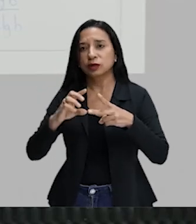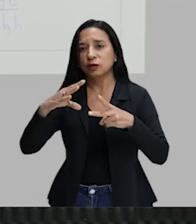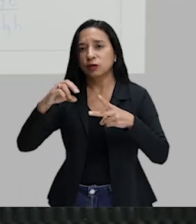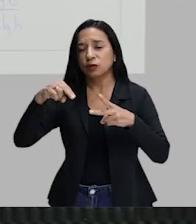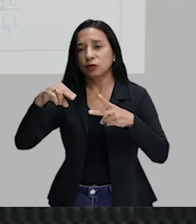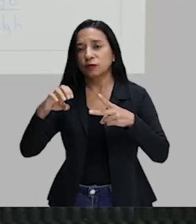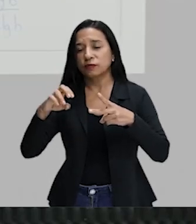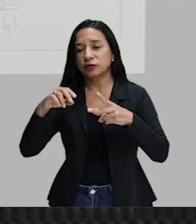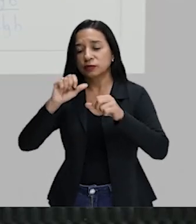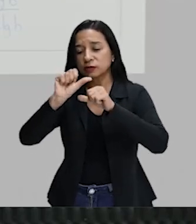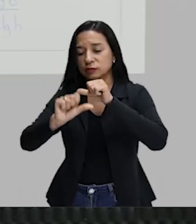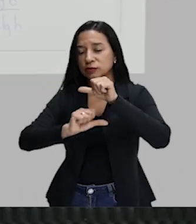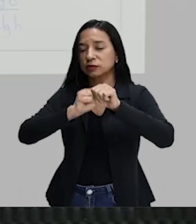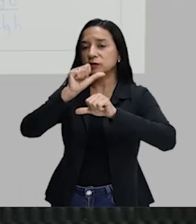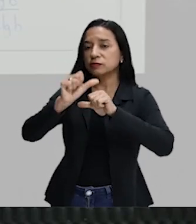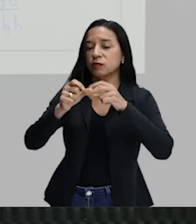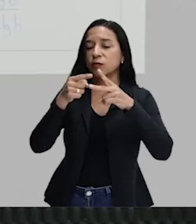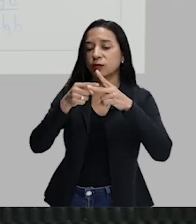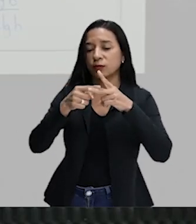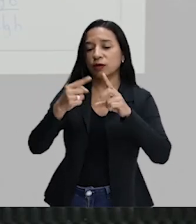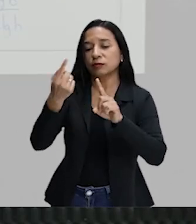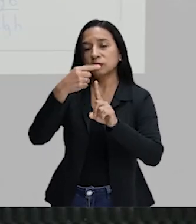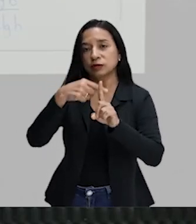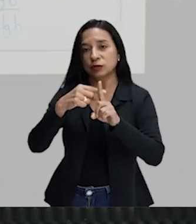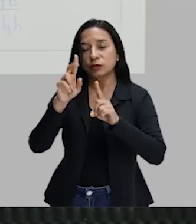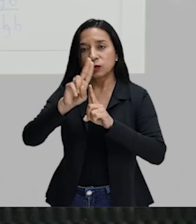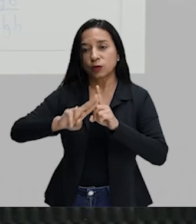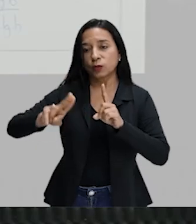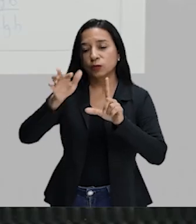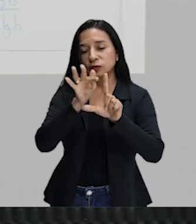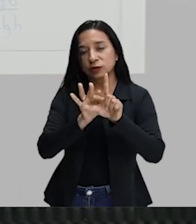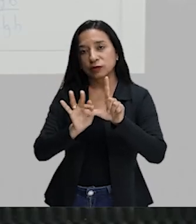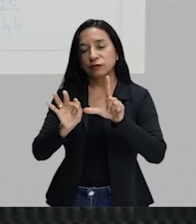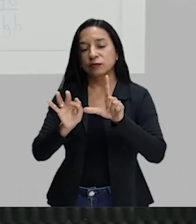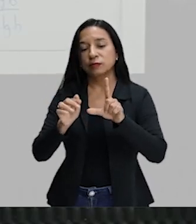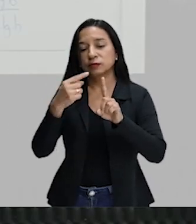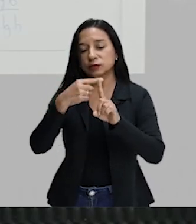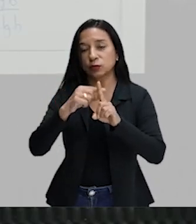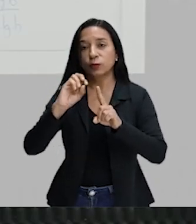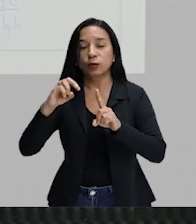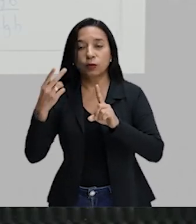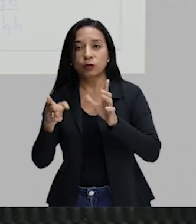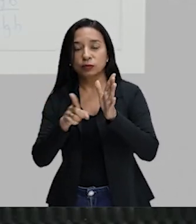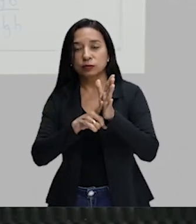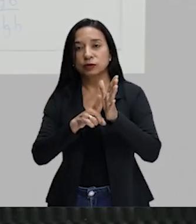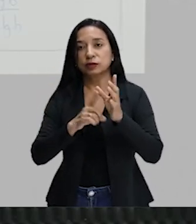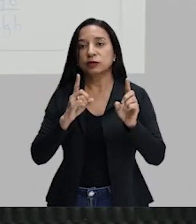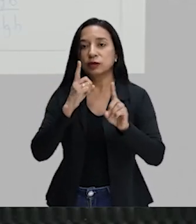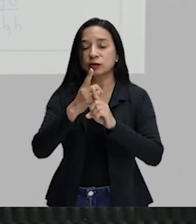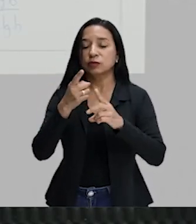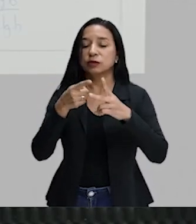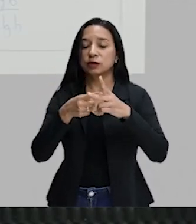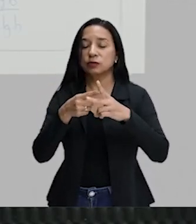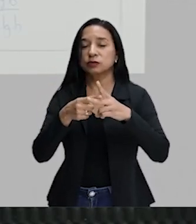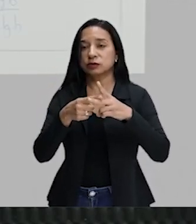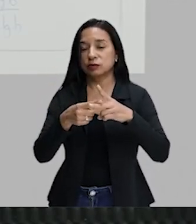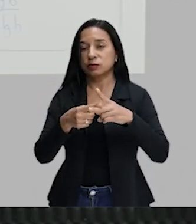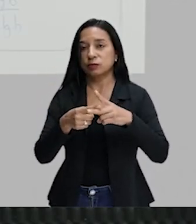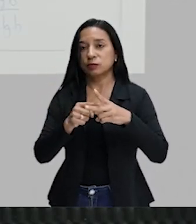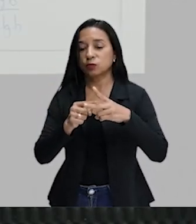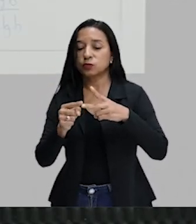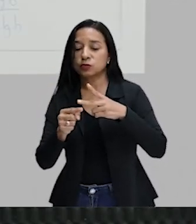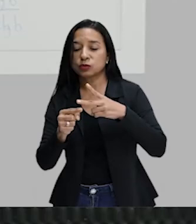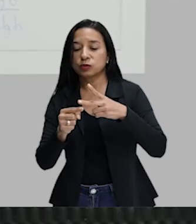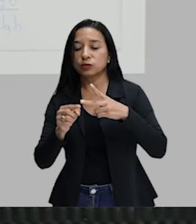arco na soma. Aí você utiliza a fórmula da soma ou da diferença para encontrar o seno, o cosseno e a